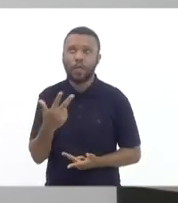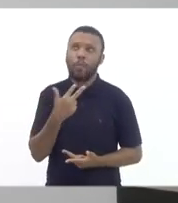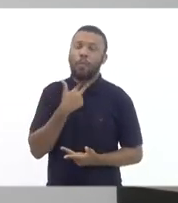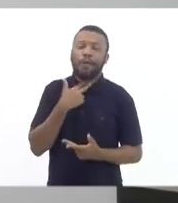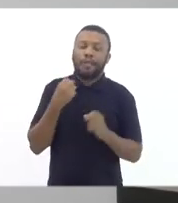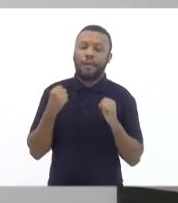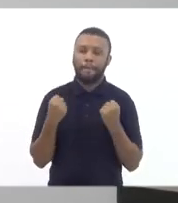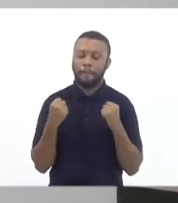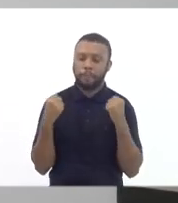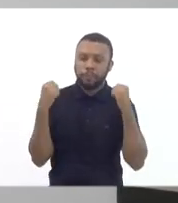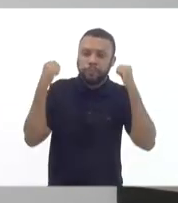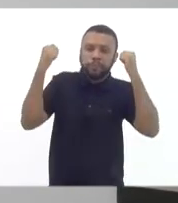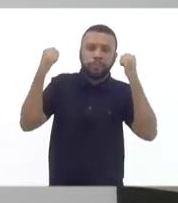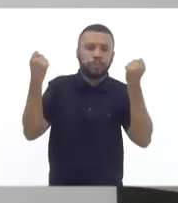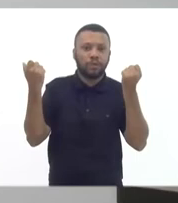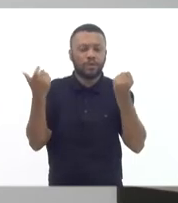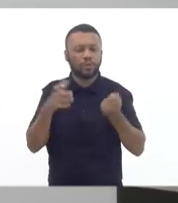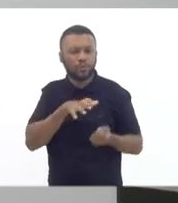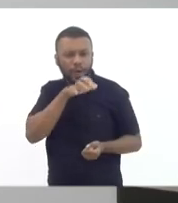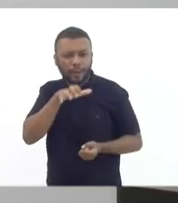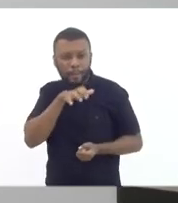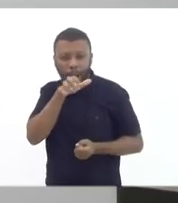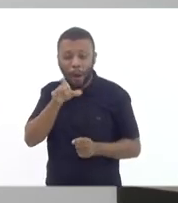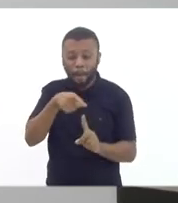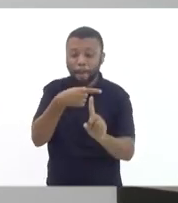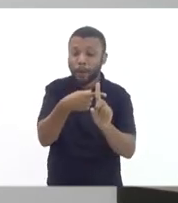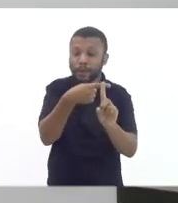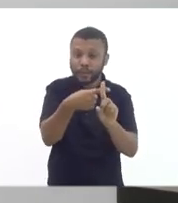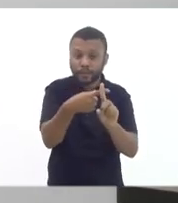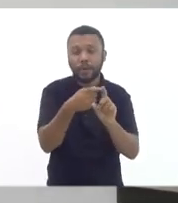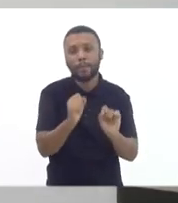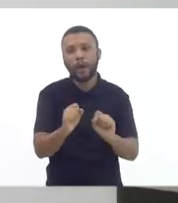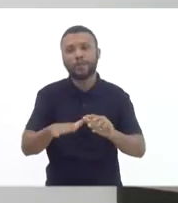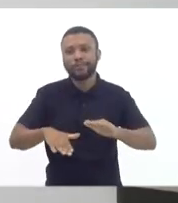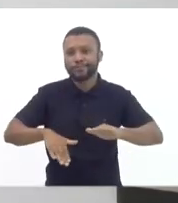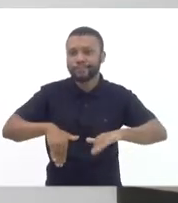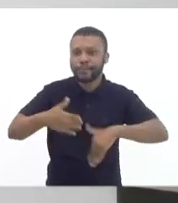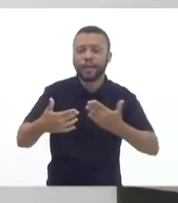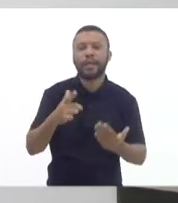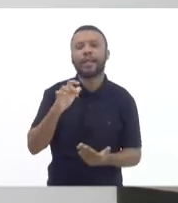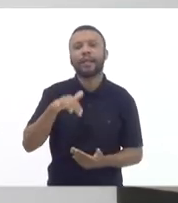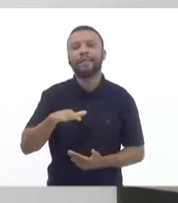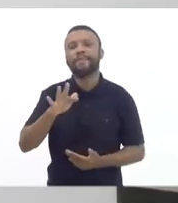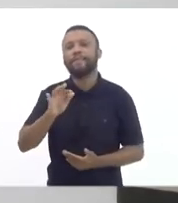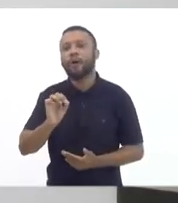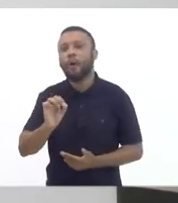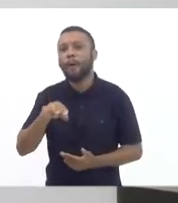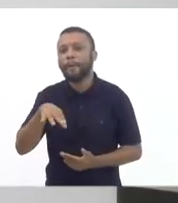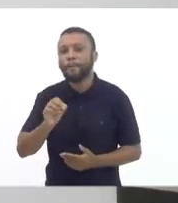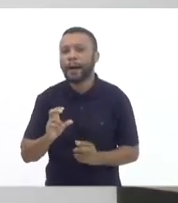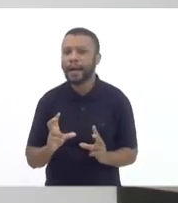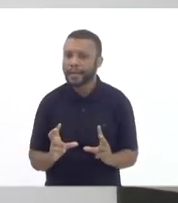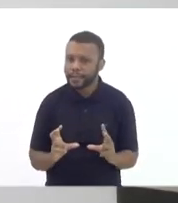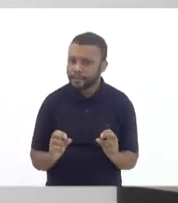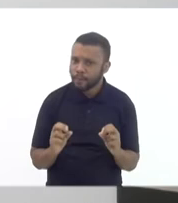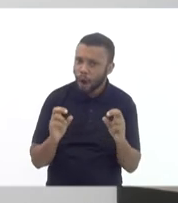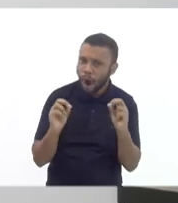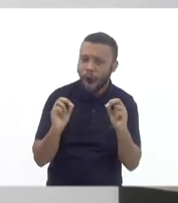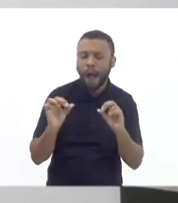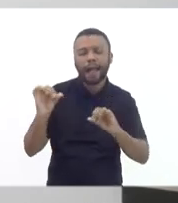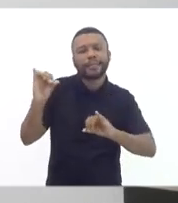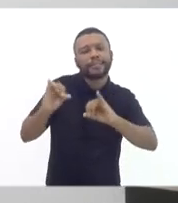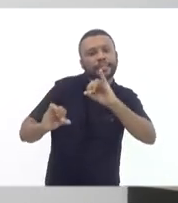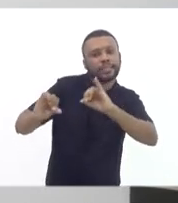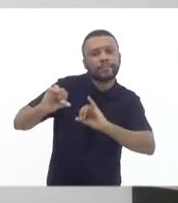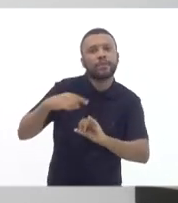estresse. O estresse de um animal felve, ele desenvolve linfoma, ele morre, ele faz químio, a gente